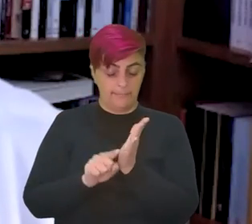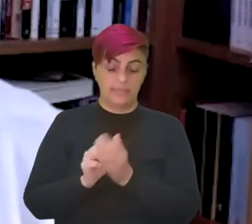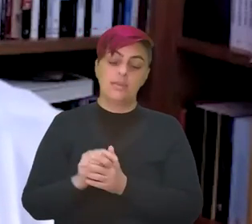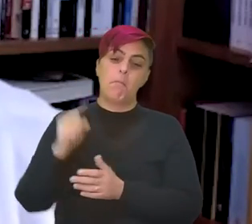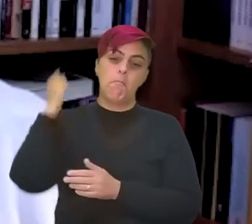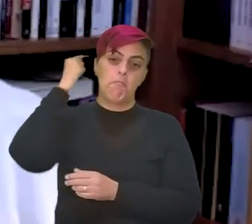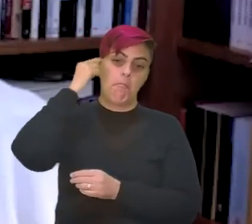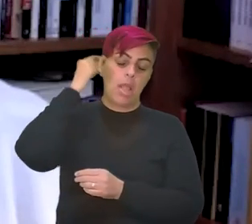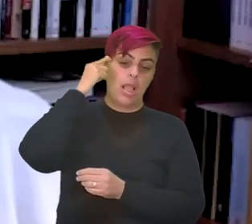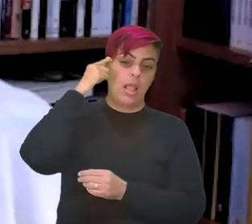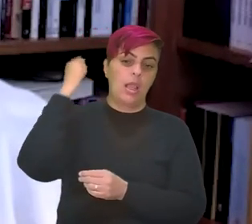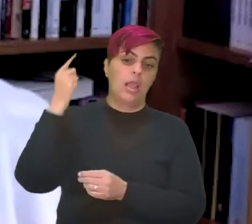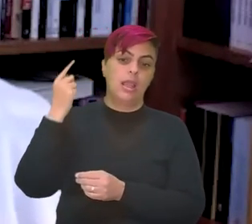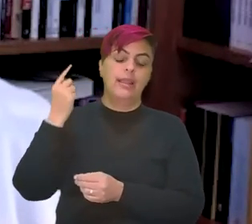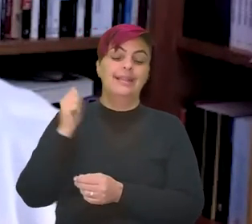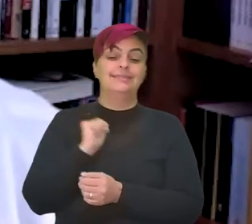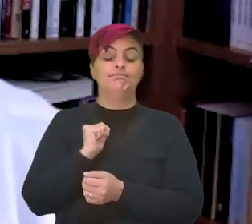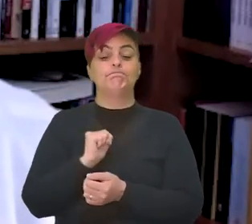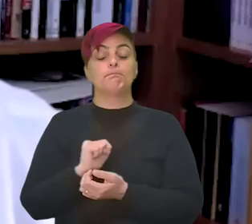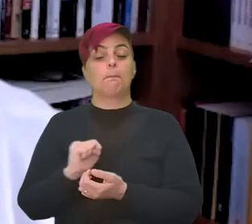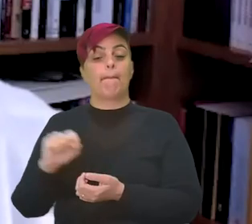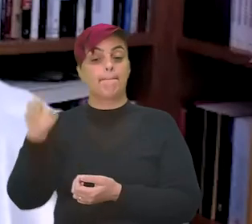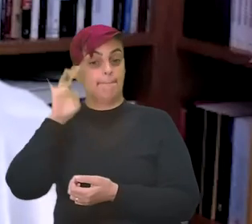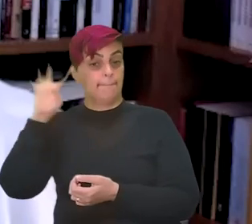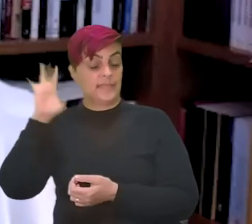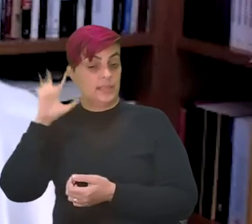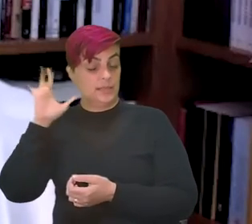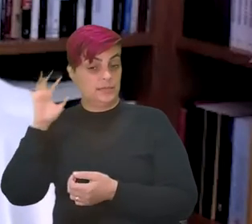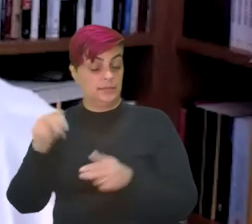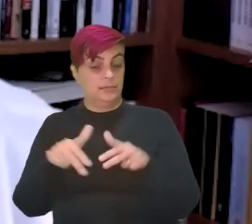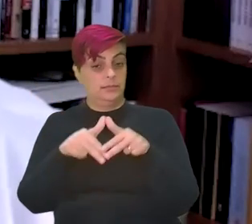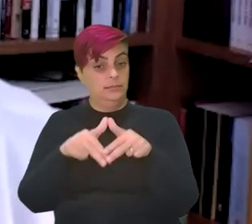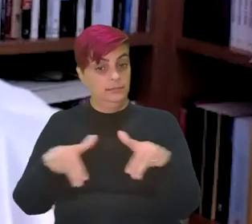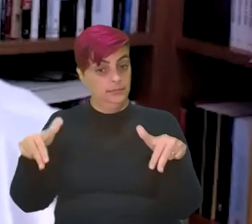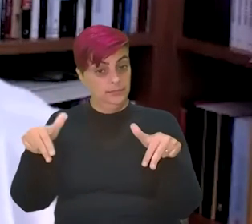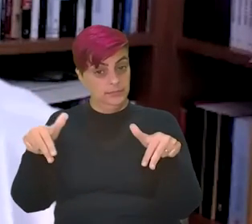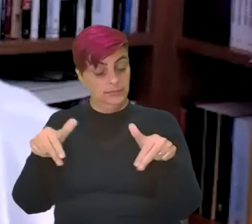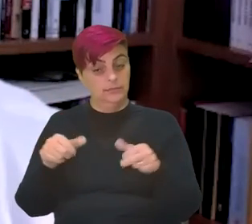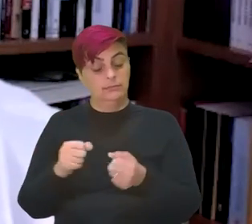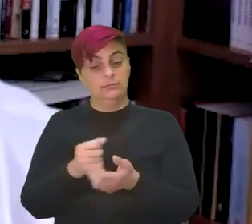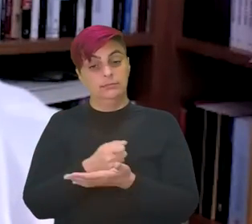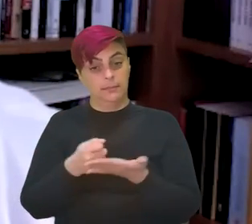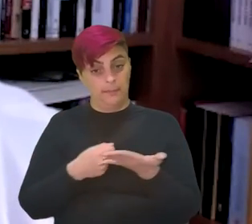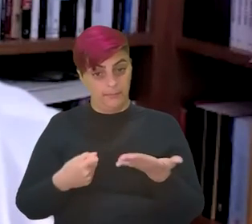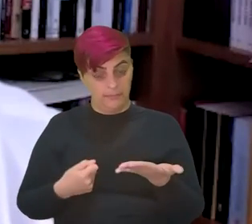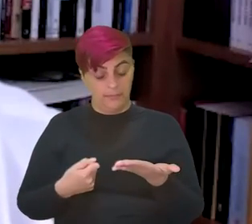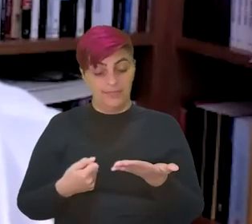de uma teoria etnográfica algo que